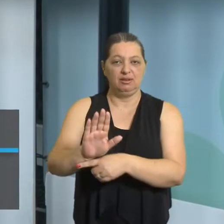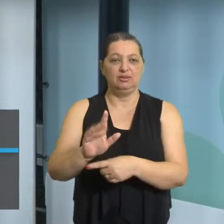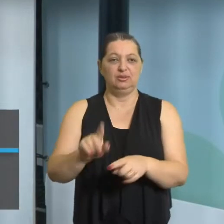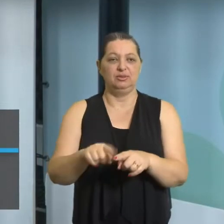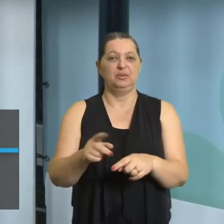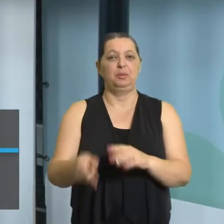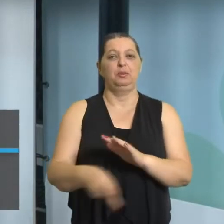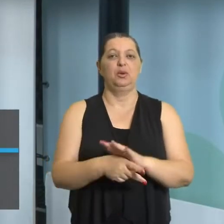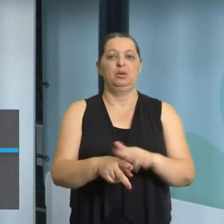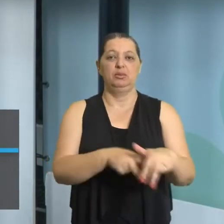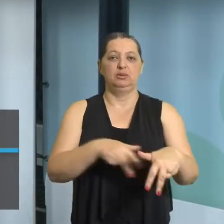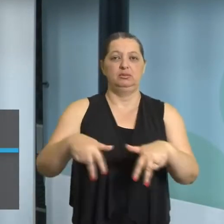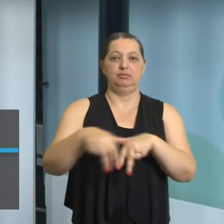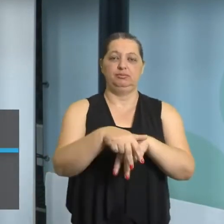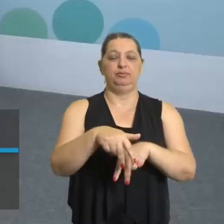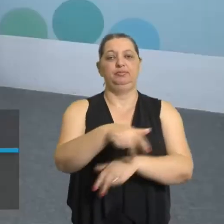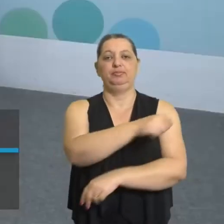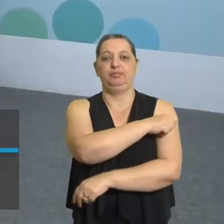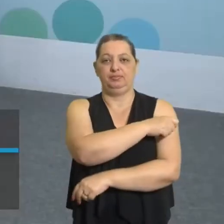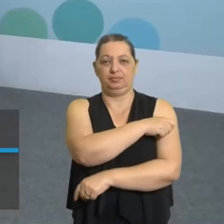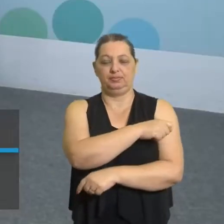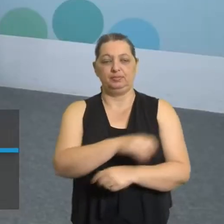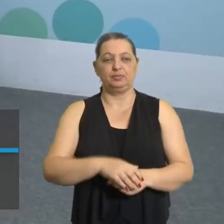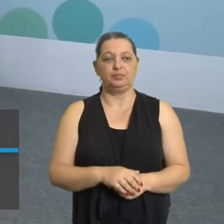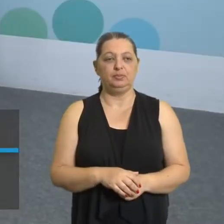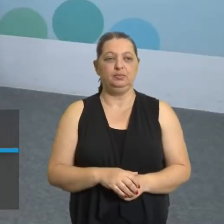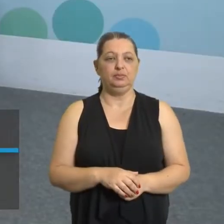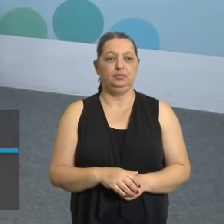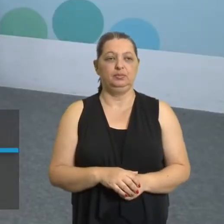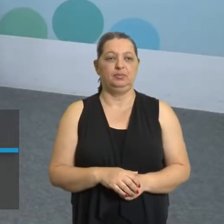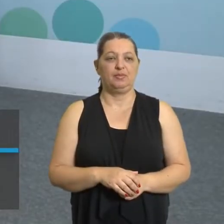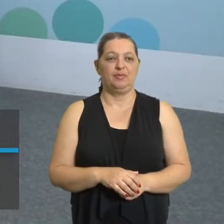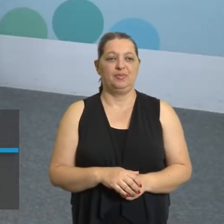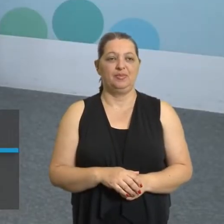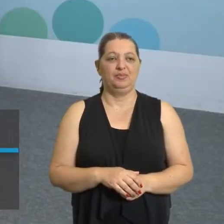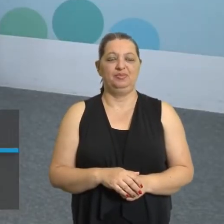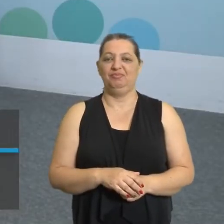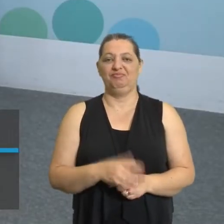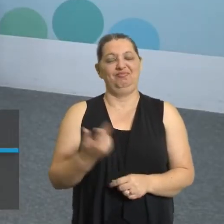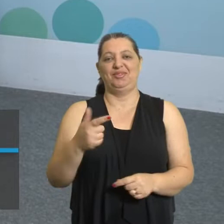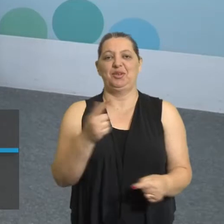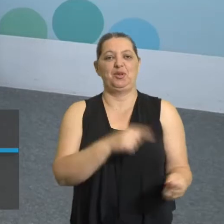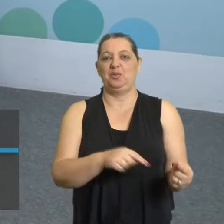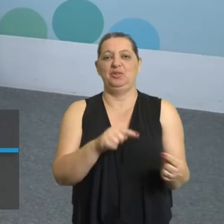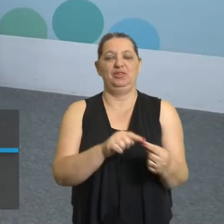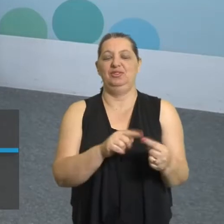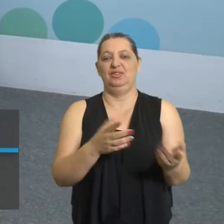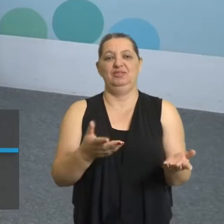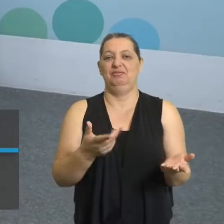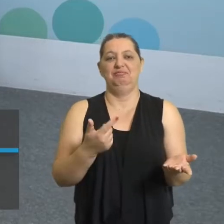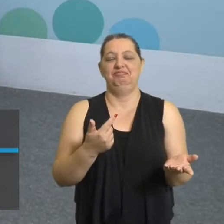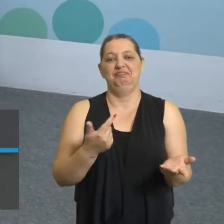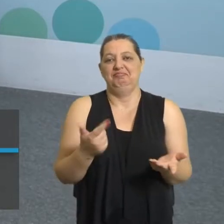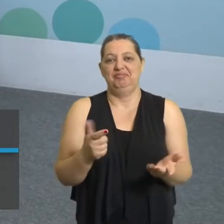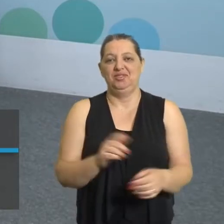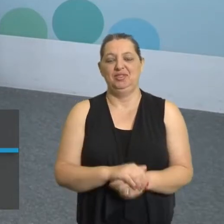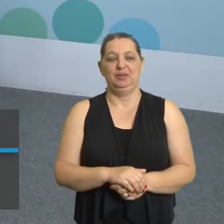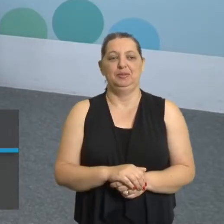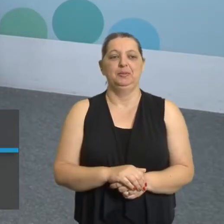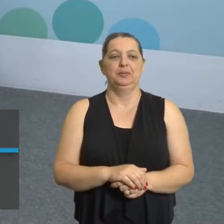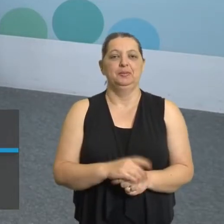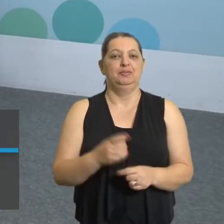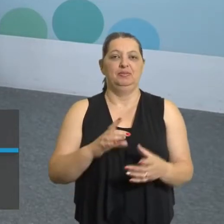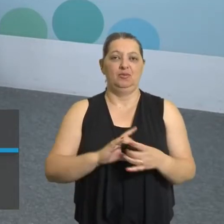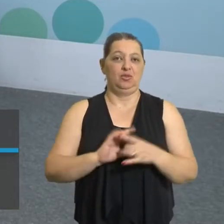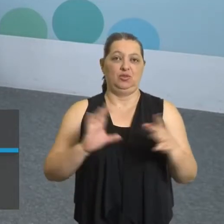protagonismo nessas estudar isso agora mesmo e aí até não intencional e agora para todo mundo